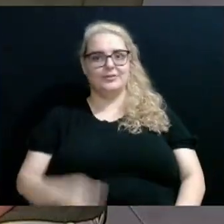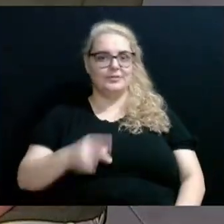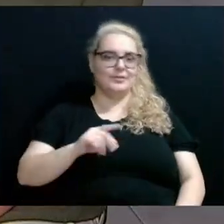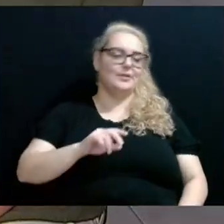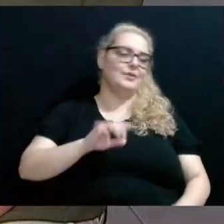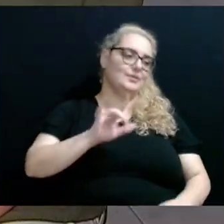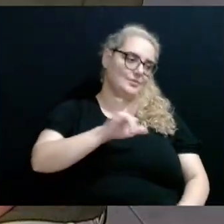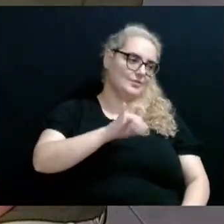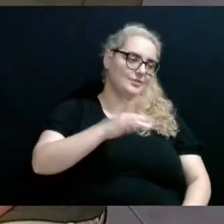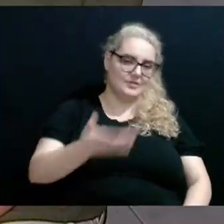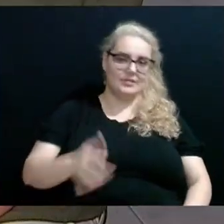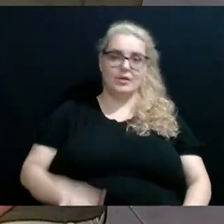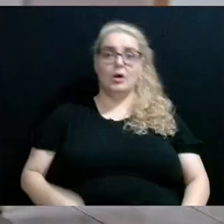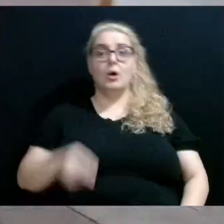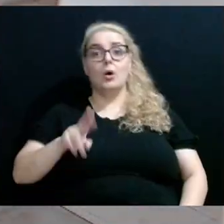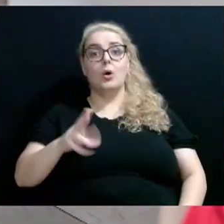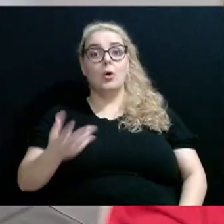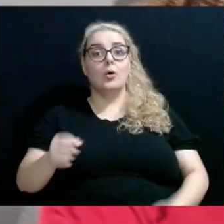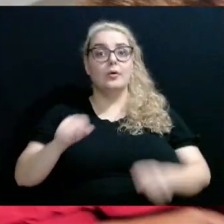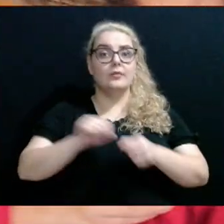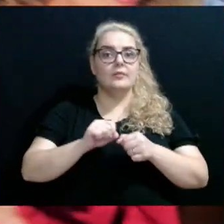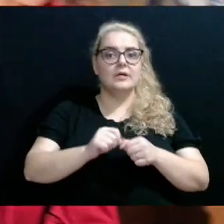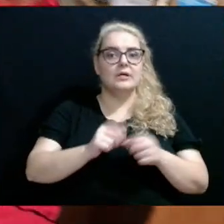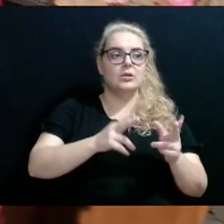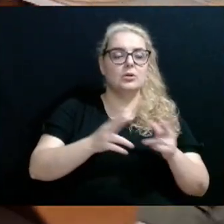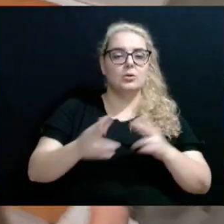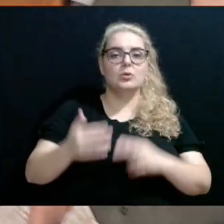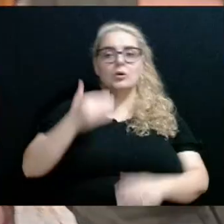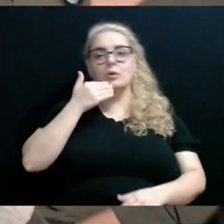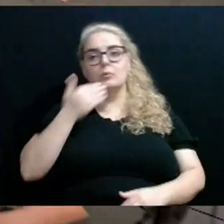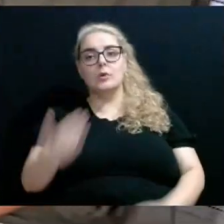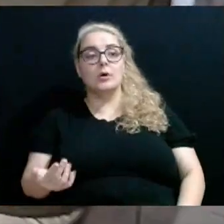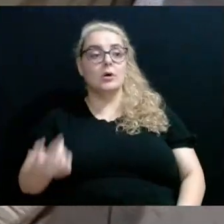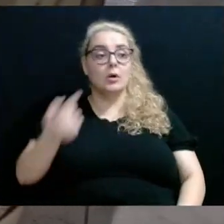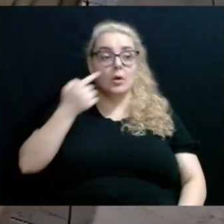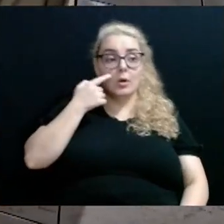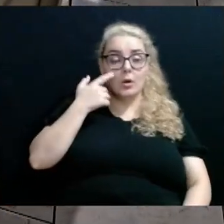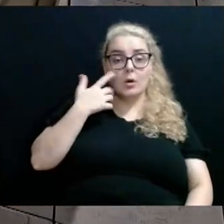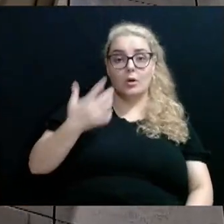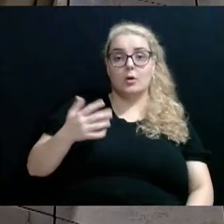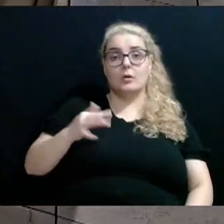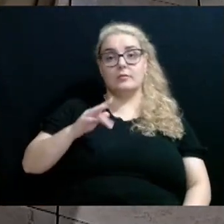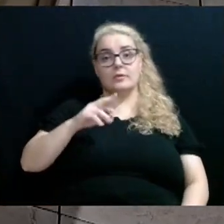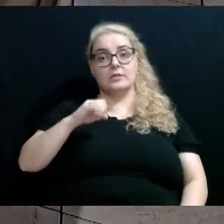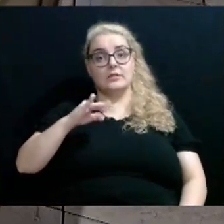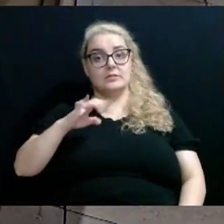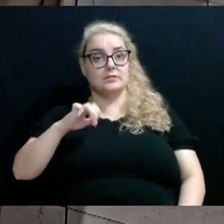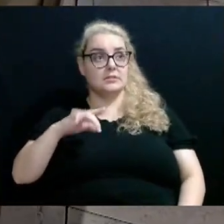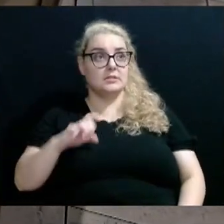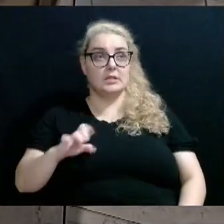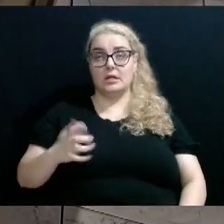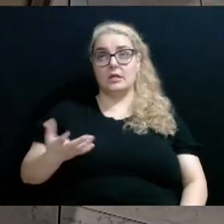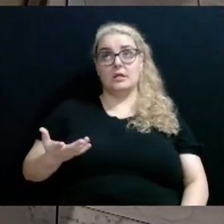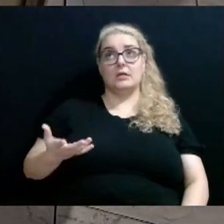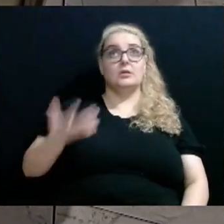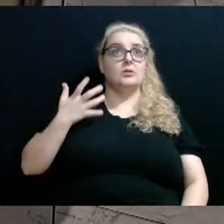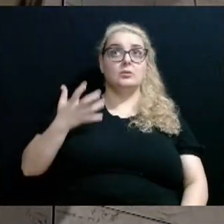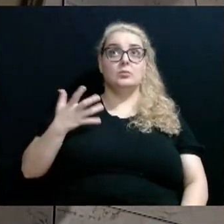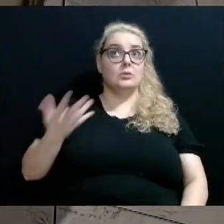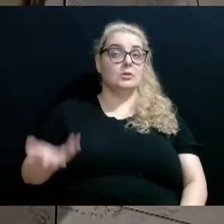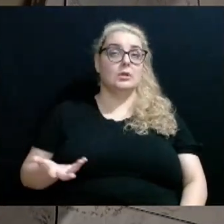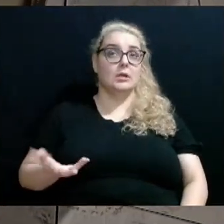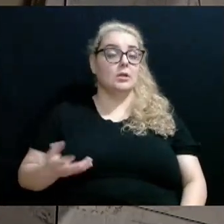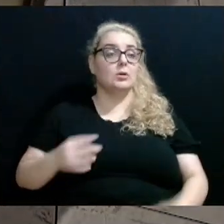Instagram, ou você foi fazendo de acordo com essa demanda? Olha, Francilene, eu quero presentear